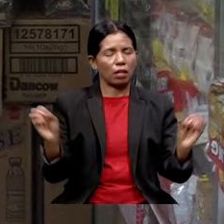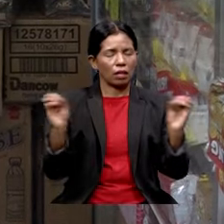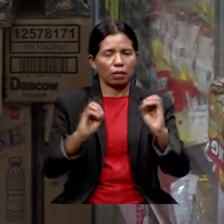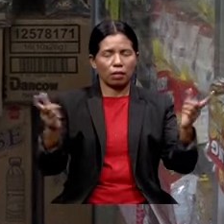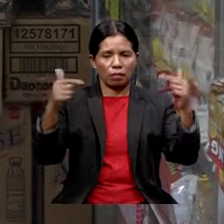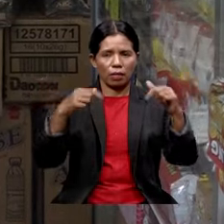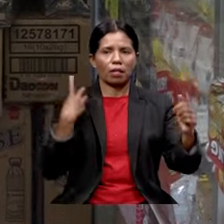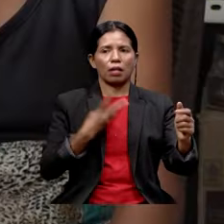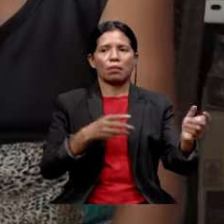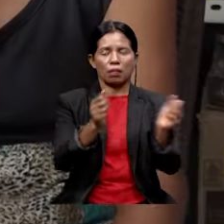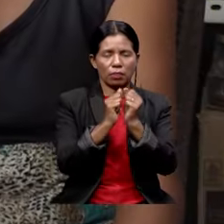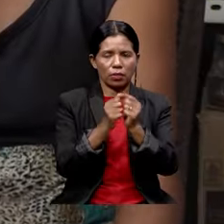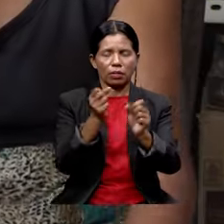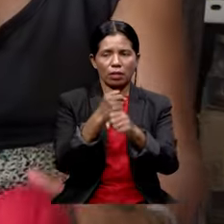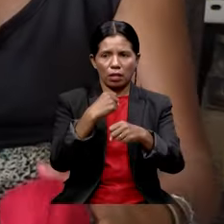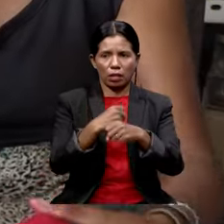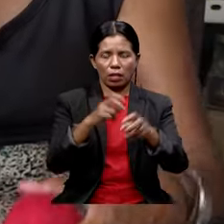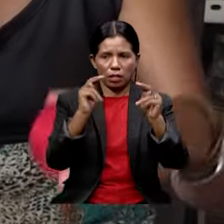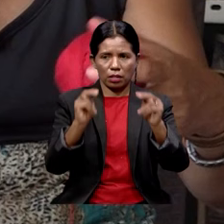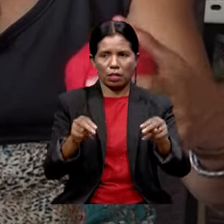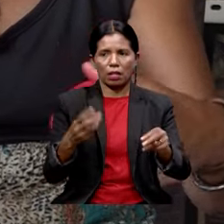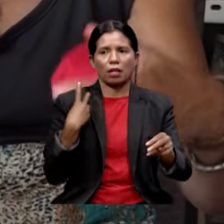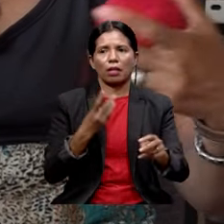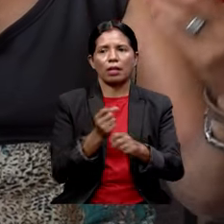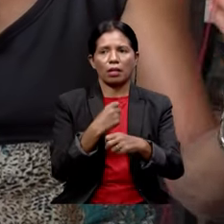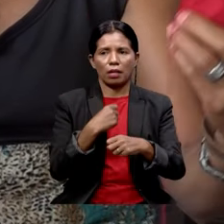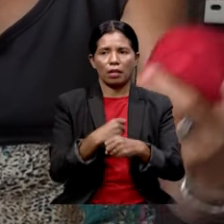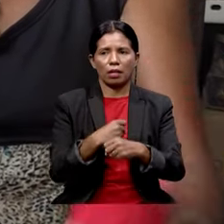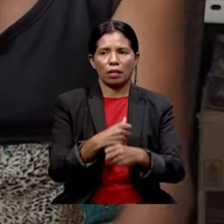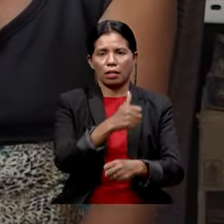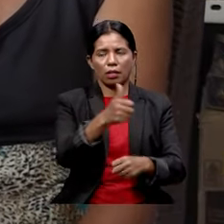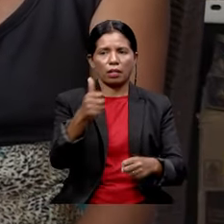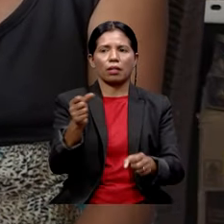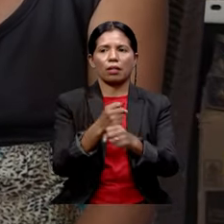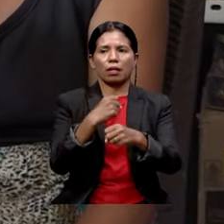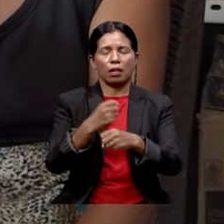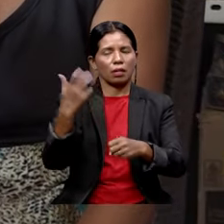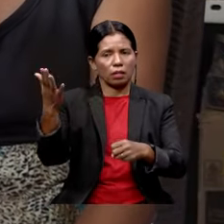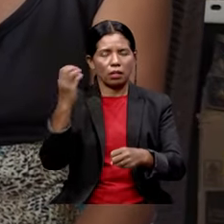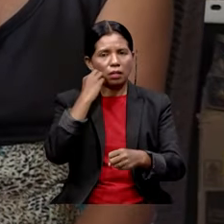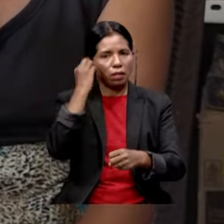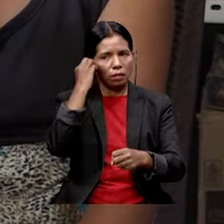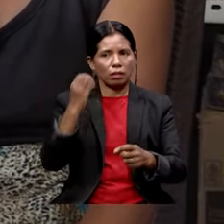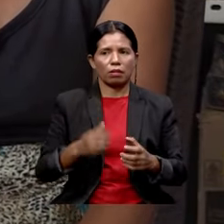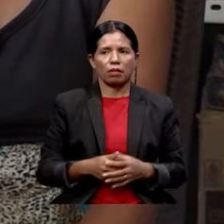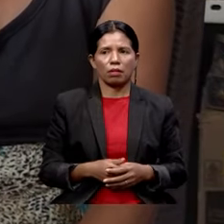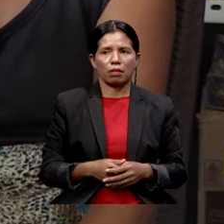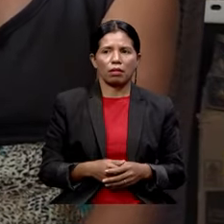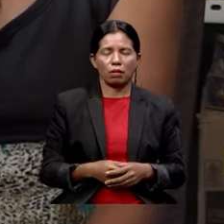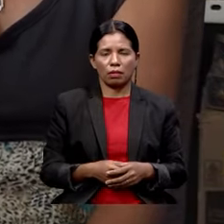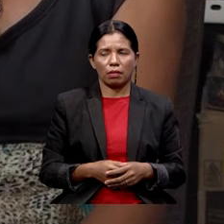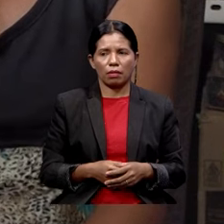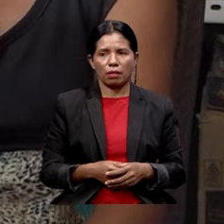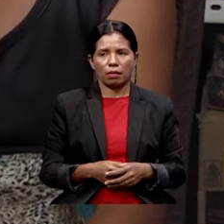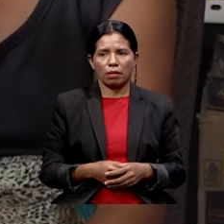ami hamutu khalo te ke ser ami halo mai ira makhalo ne uma nema nyala